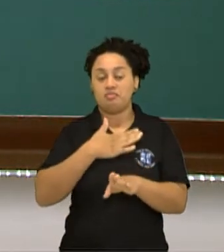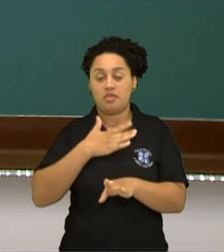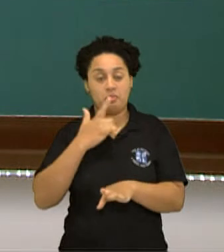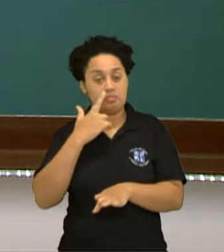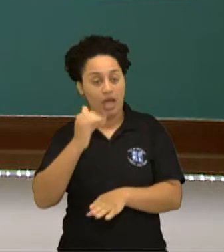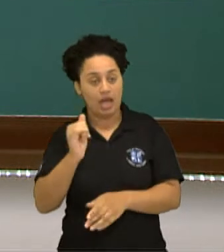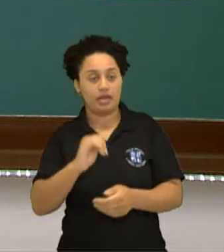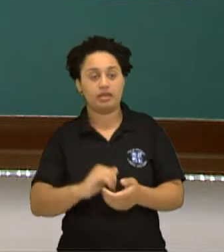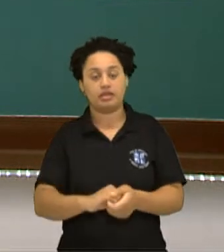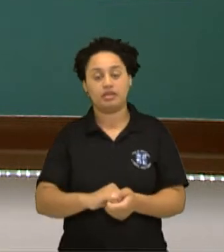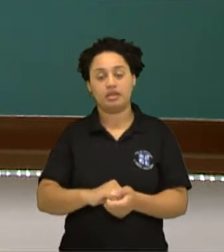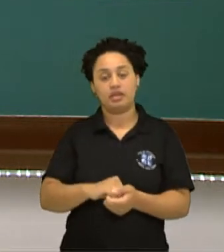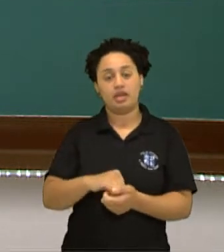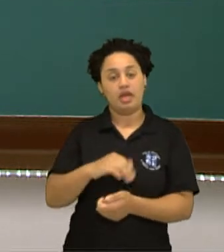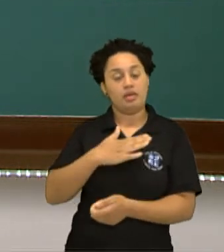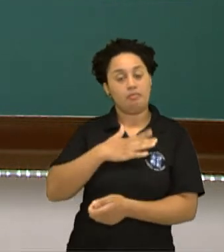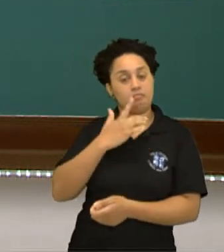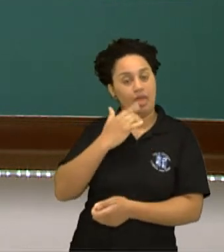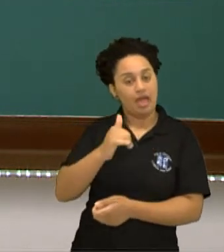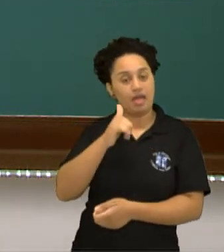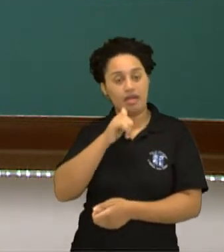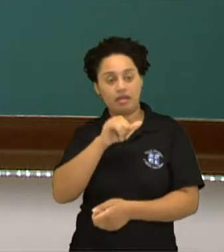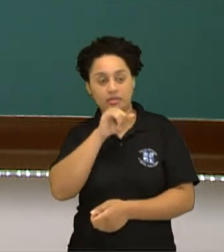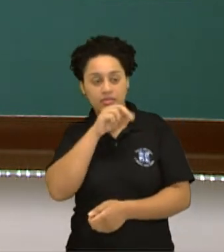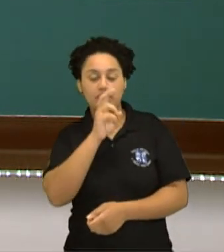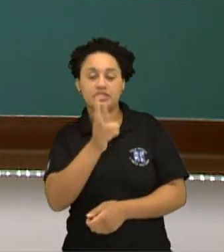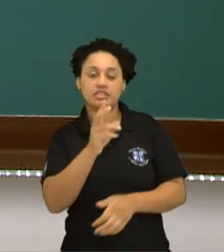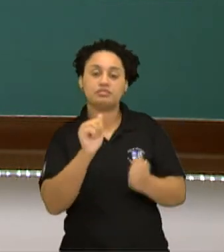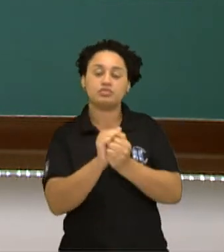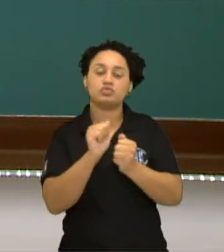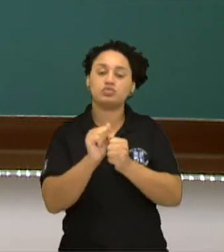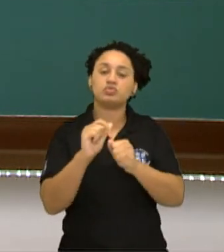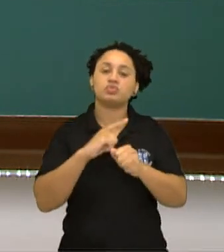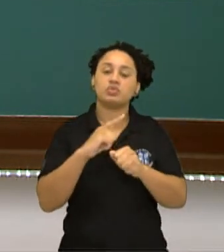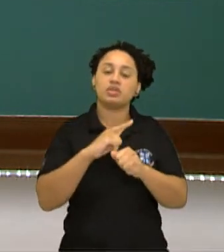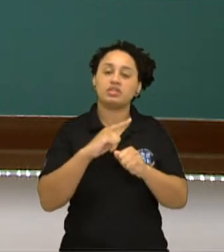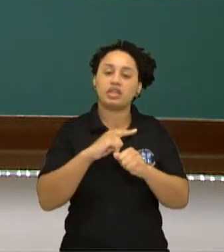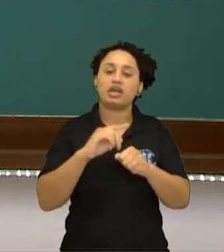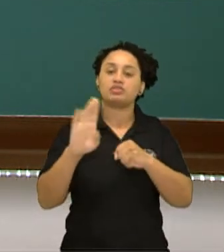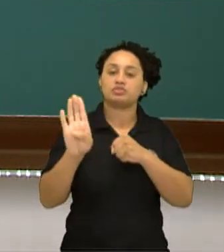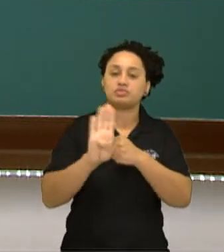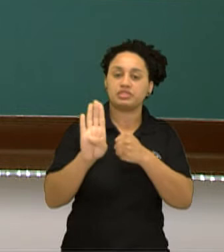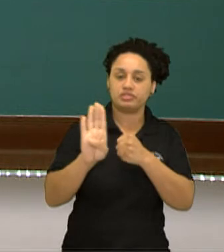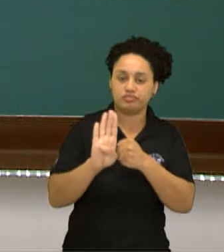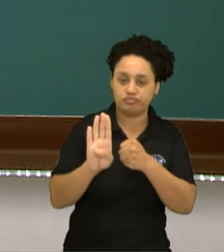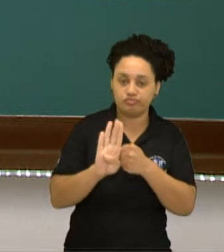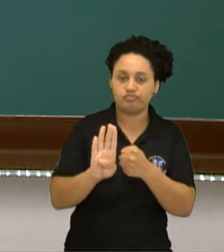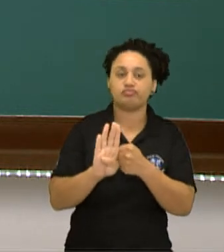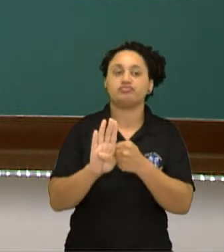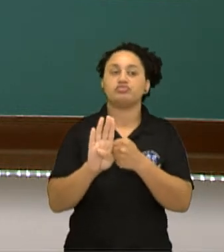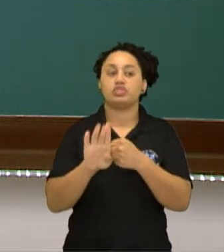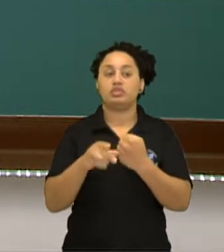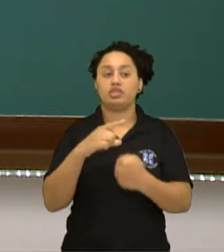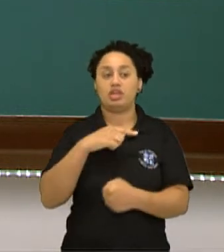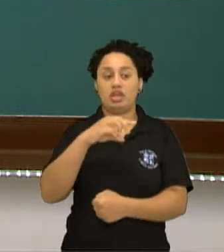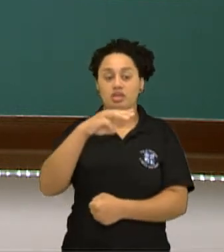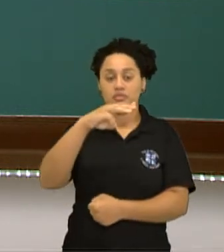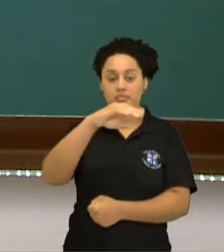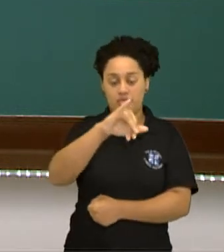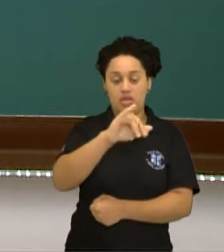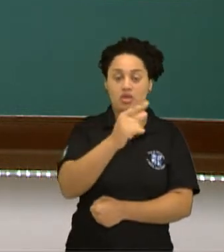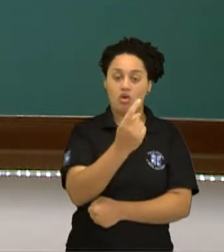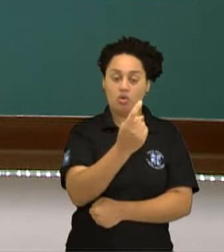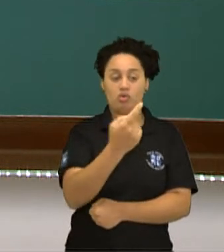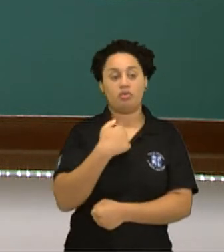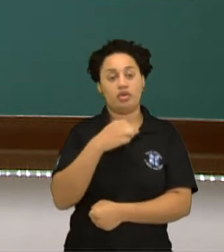está sempre acompanhando aí um substantivo, né? Nós temos aí o mi no singular, o mi no